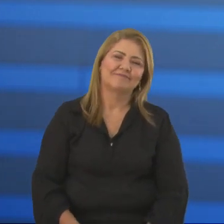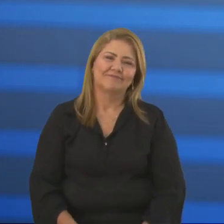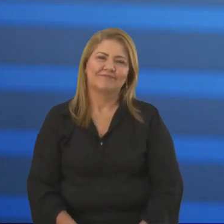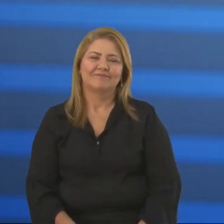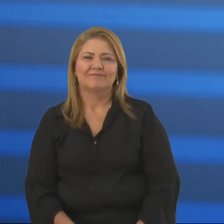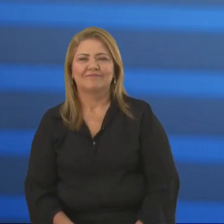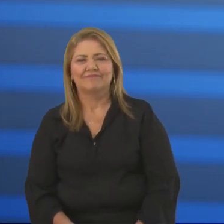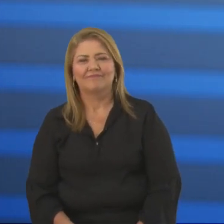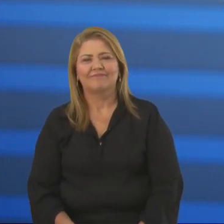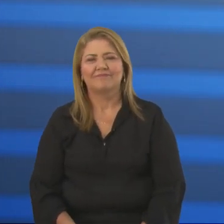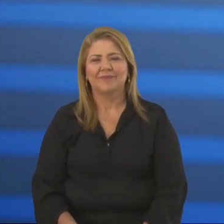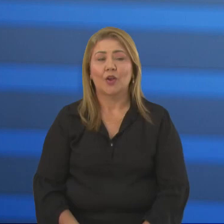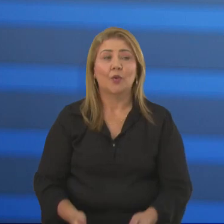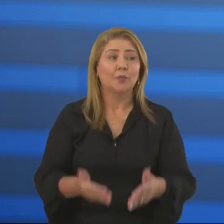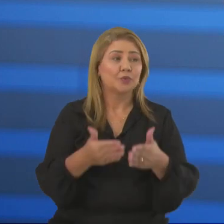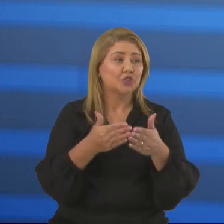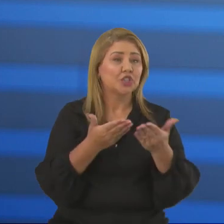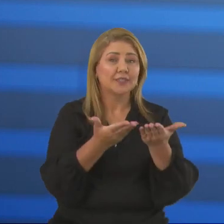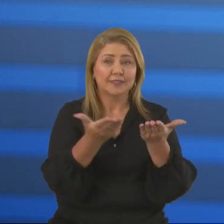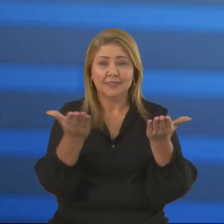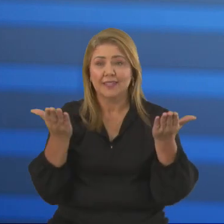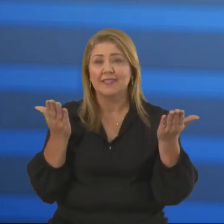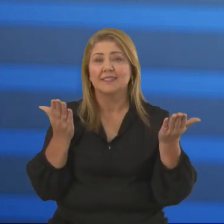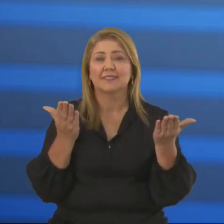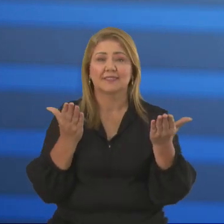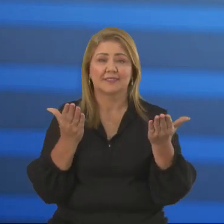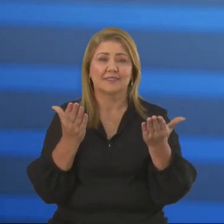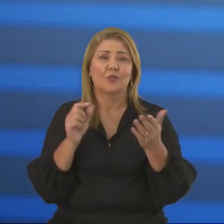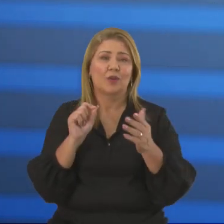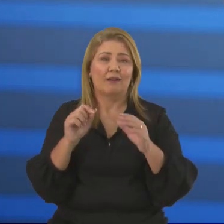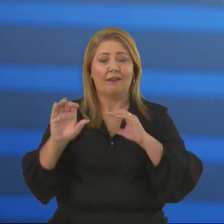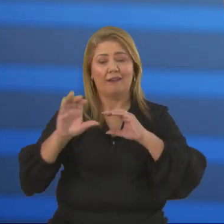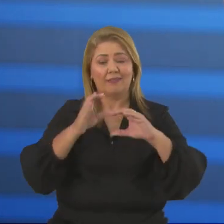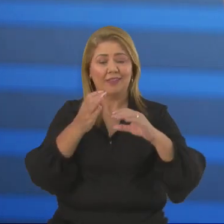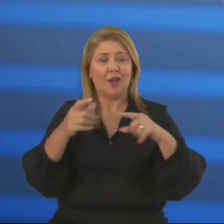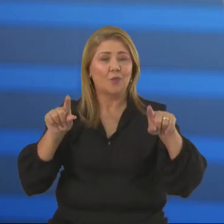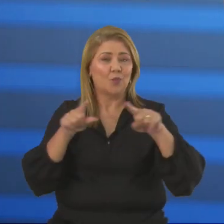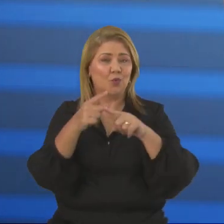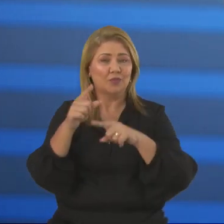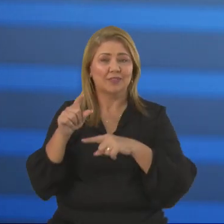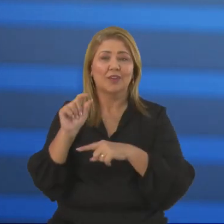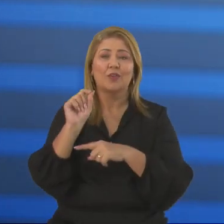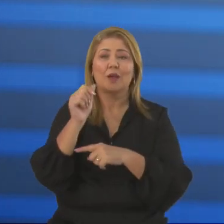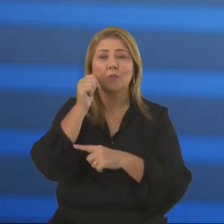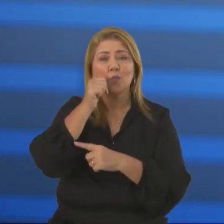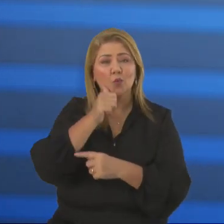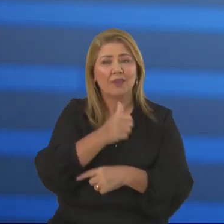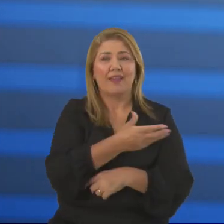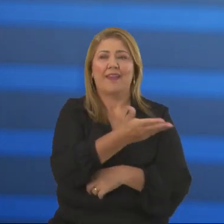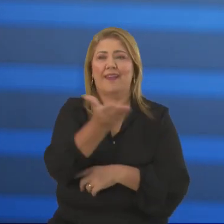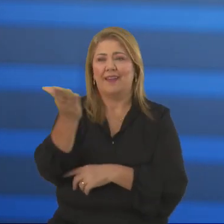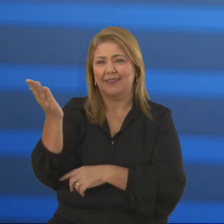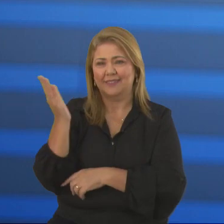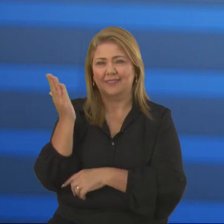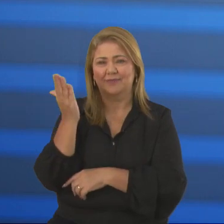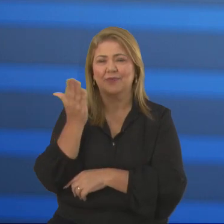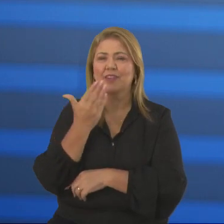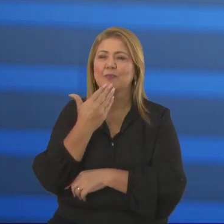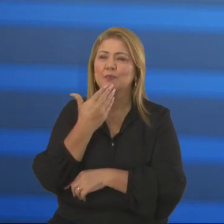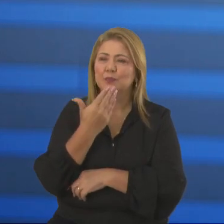Queria ter pedido licença antes para cantar essa música em nome das mulheres, mas peço licença agora e convido a